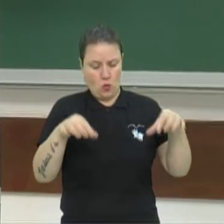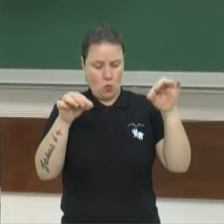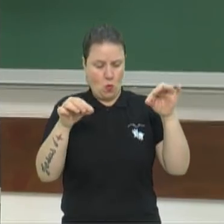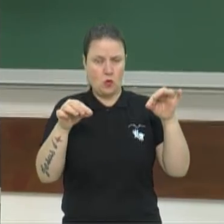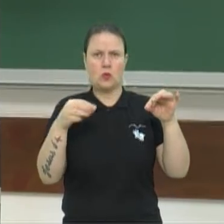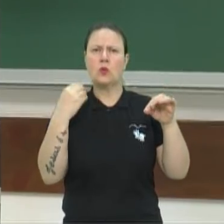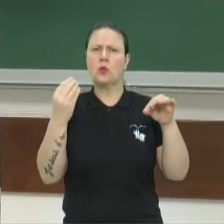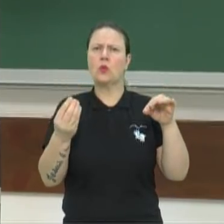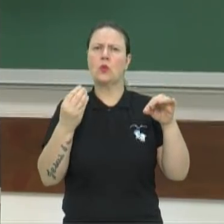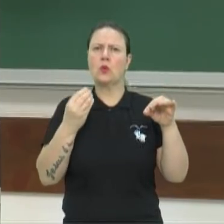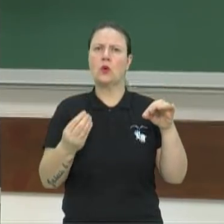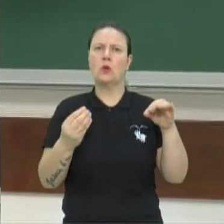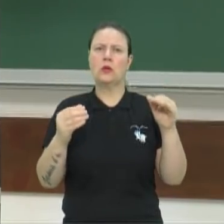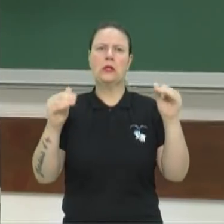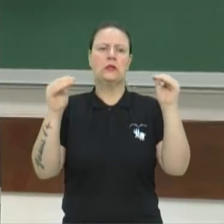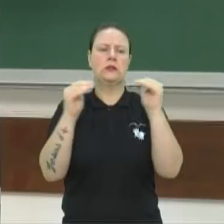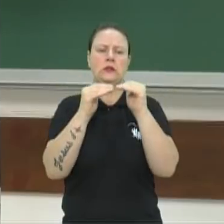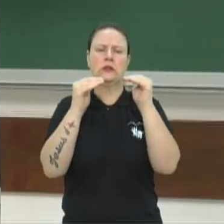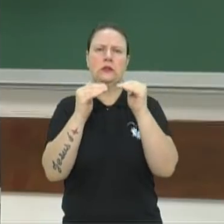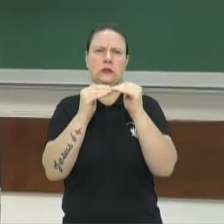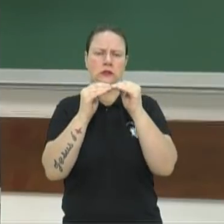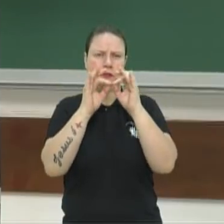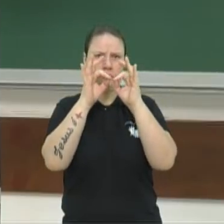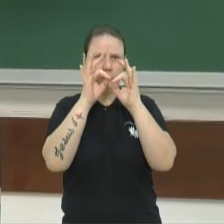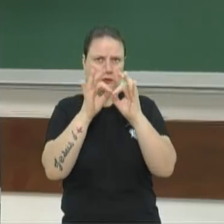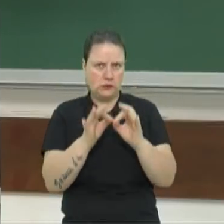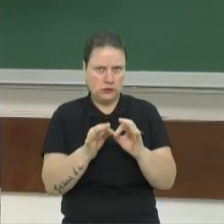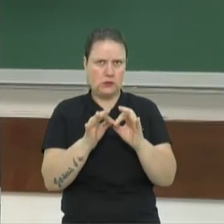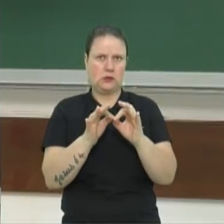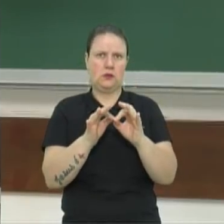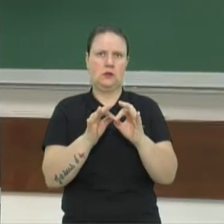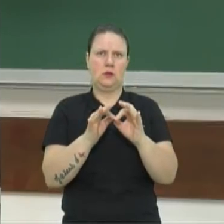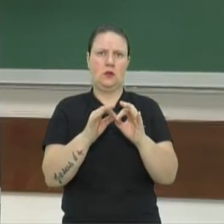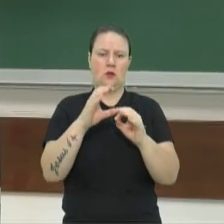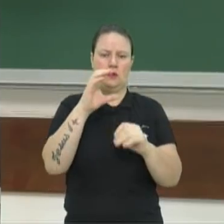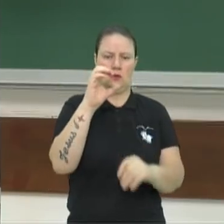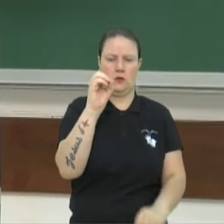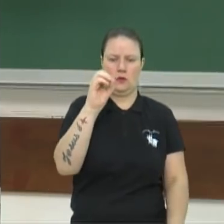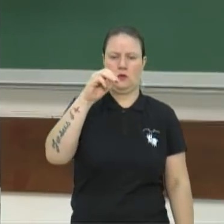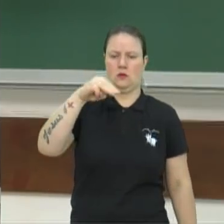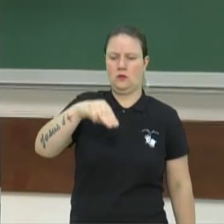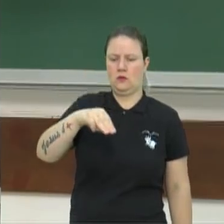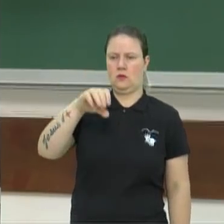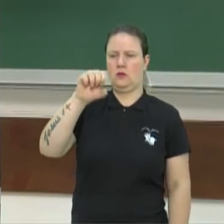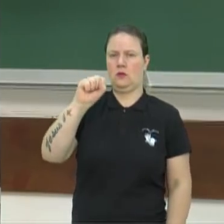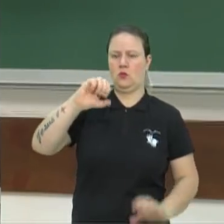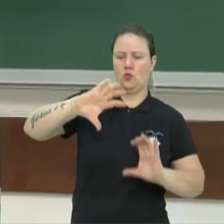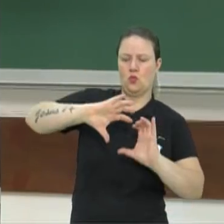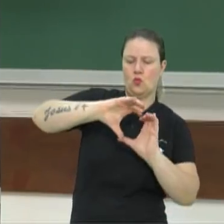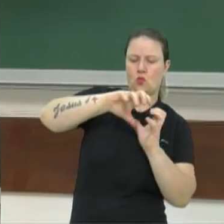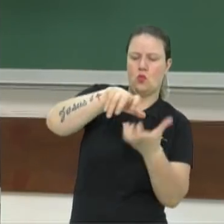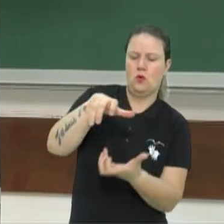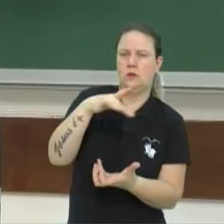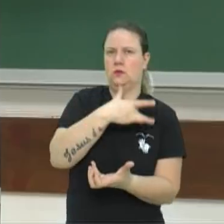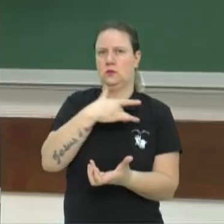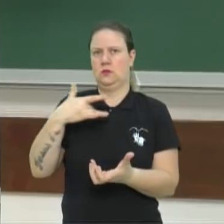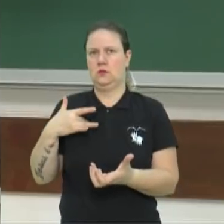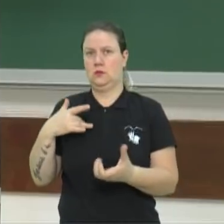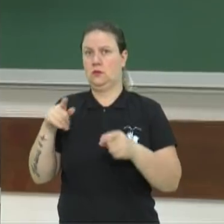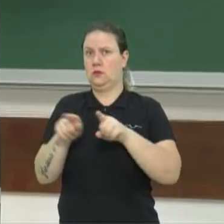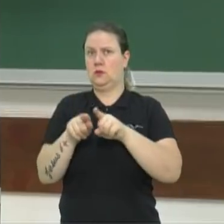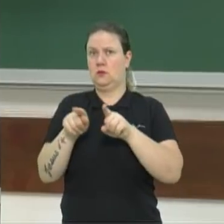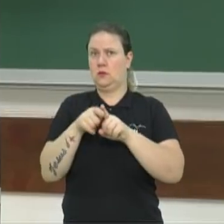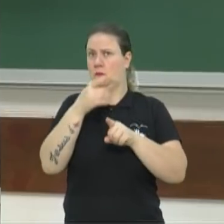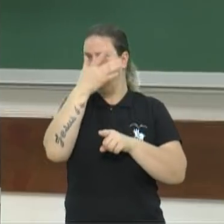pode saber? De acordo com a Organização Mundial da Saúde e os especialistas do